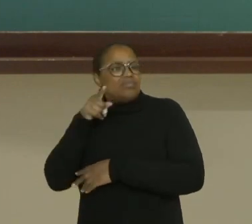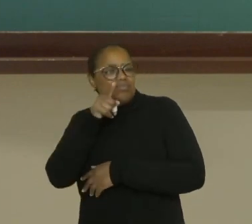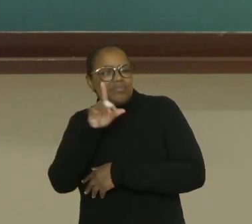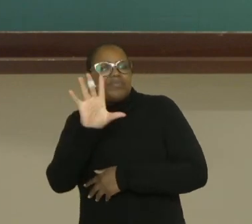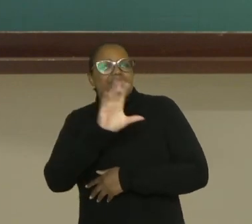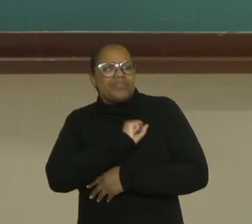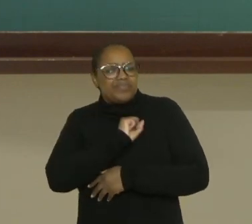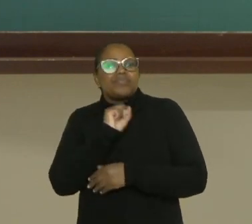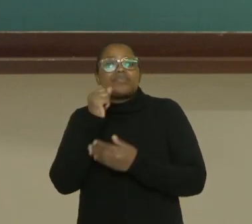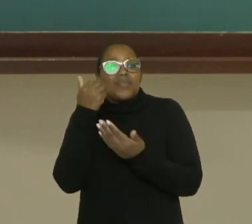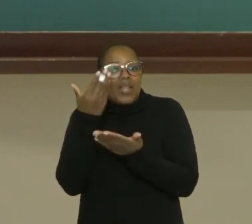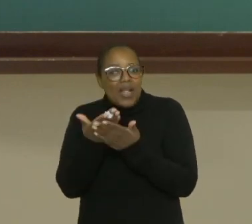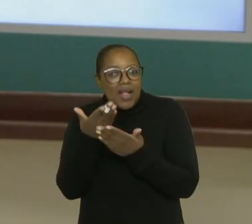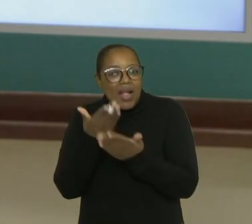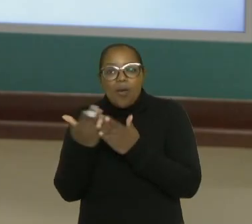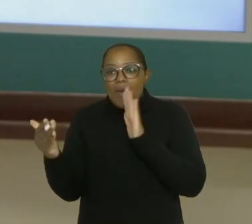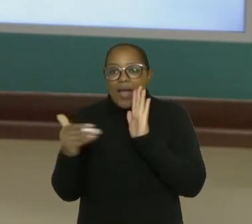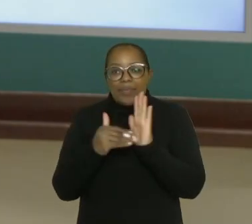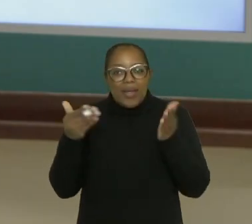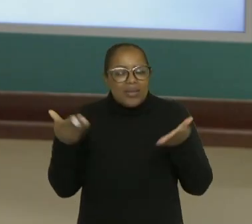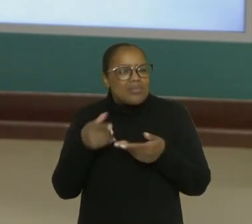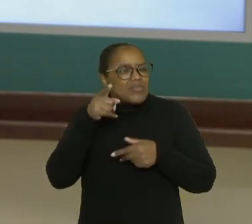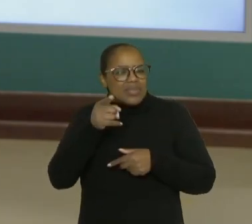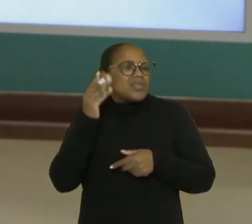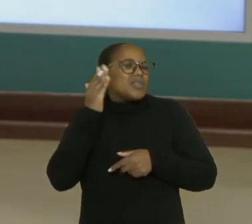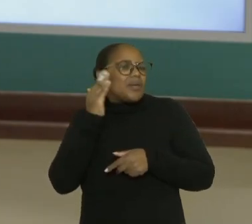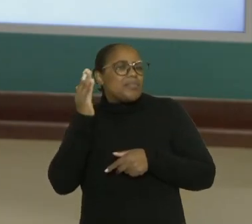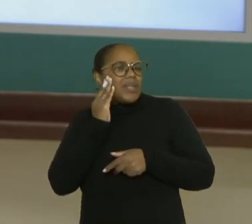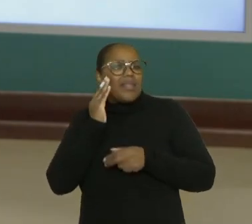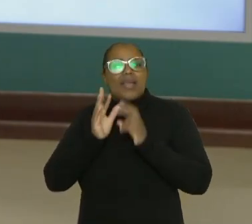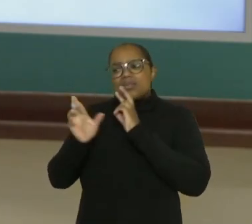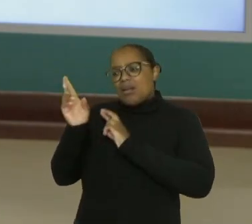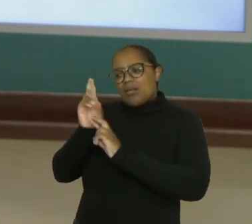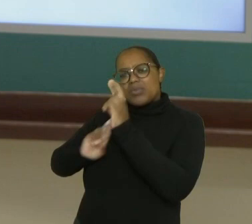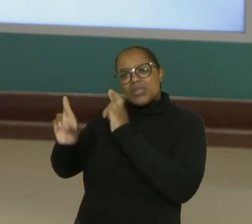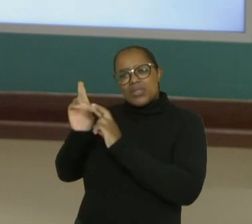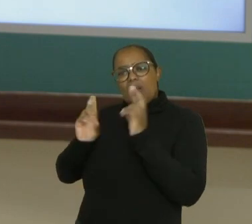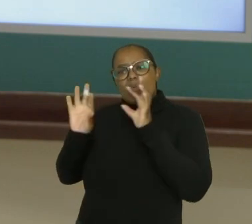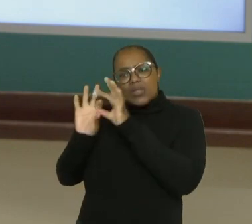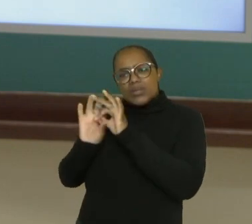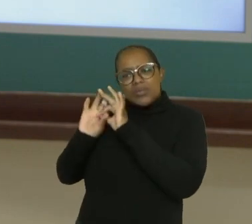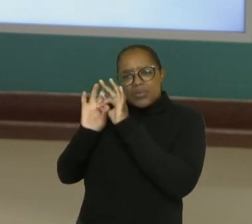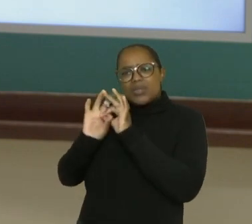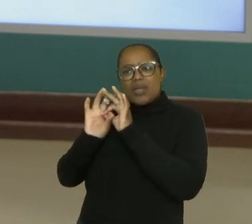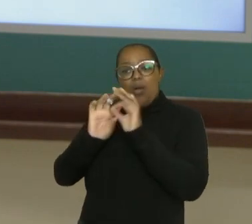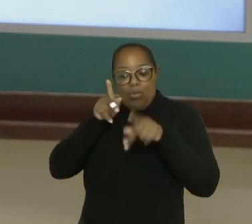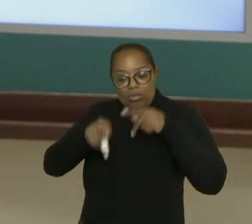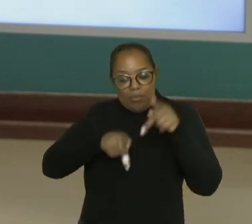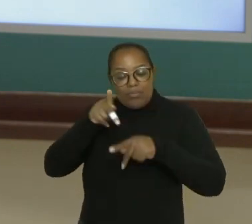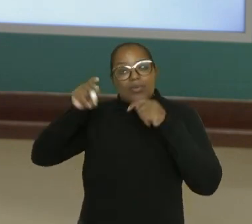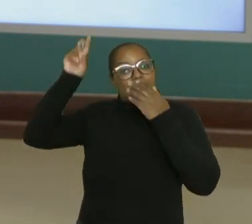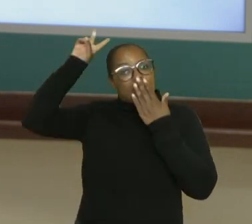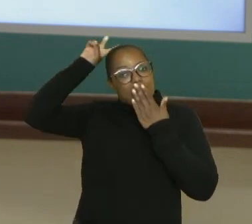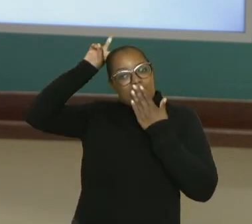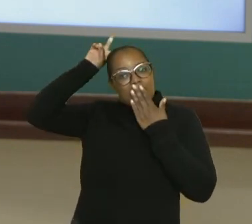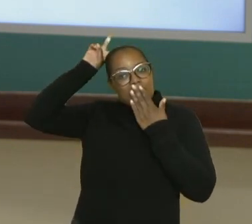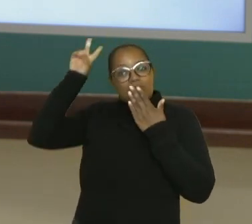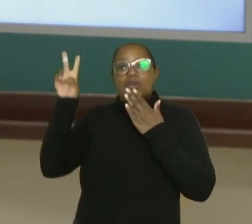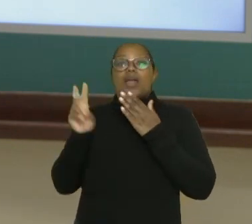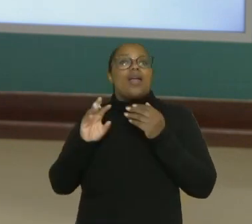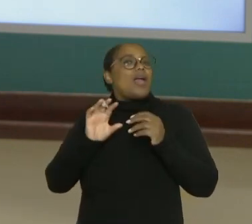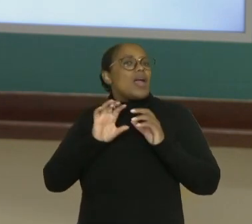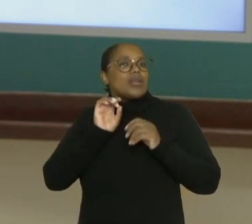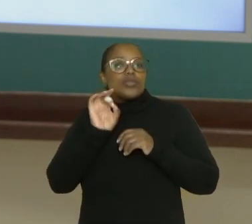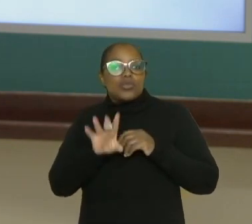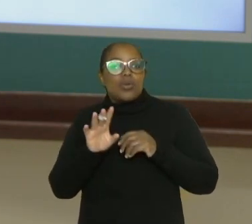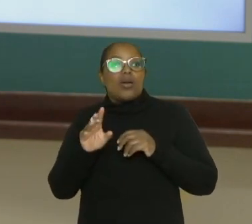Vocês sabiam dessa relação dos povos indígenas com a natureza e com os ancestrais? E é nisso que se baseia